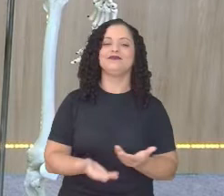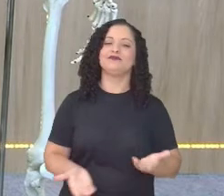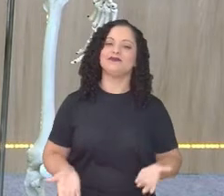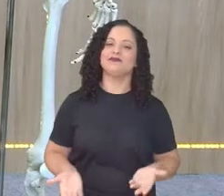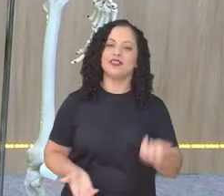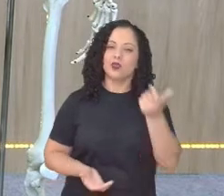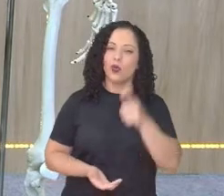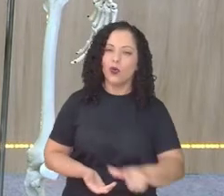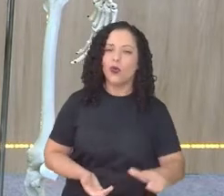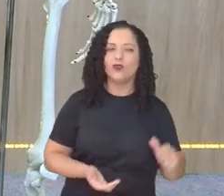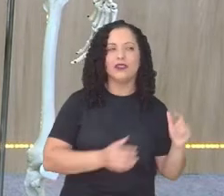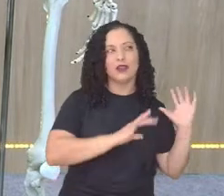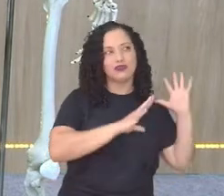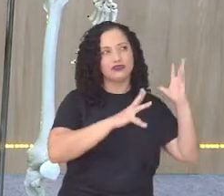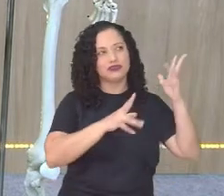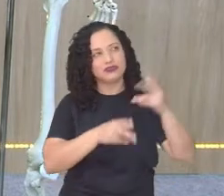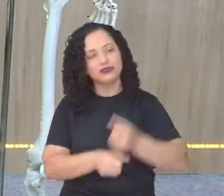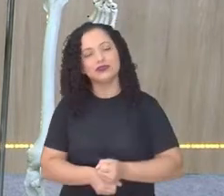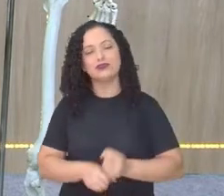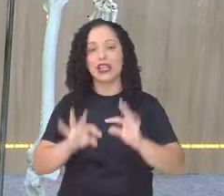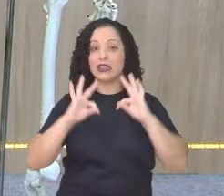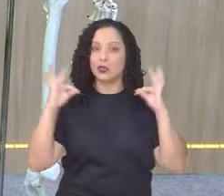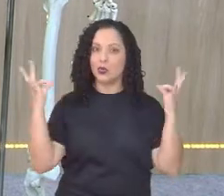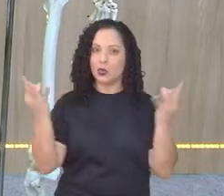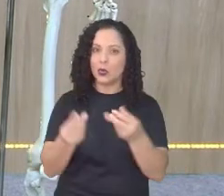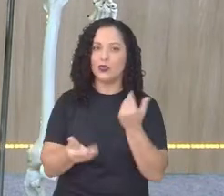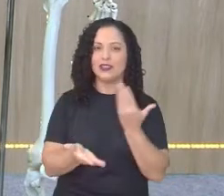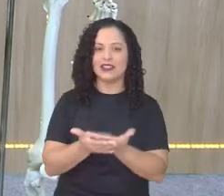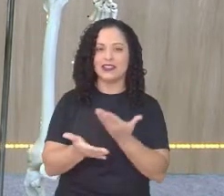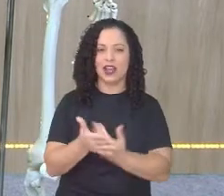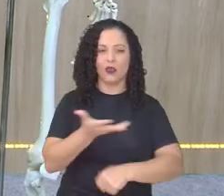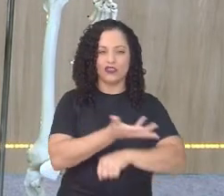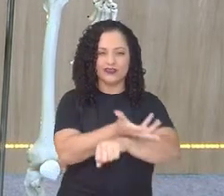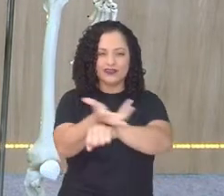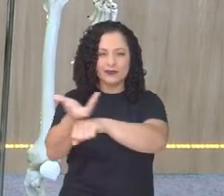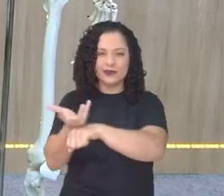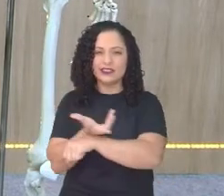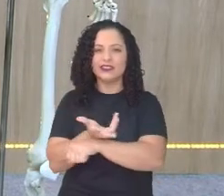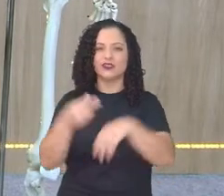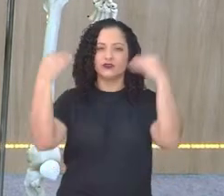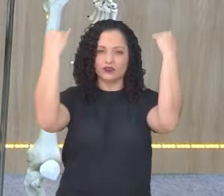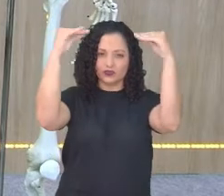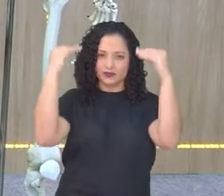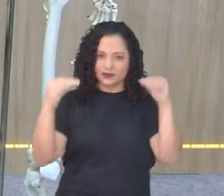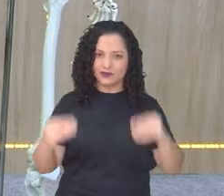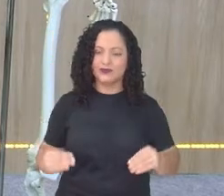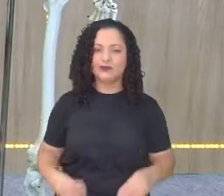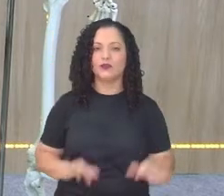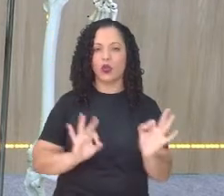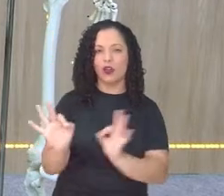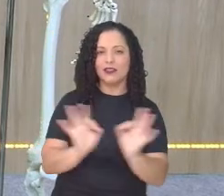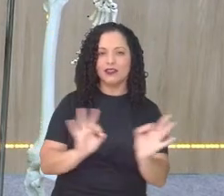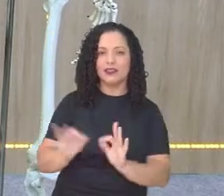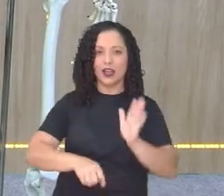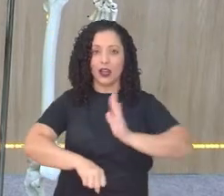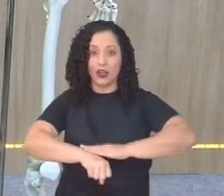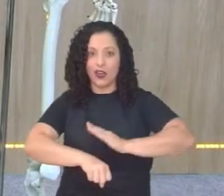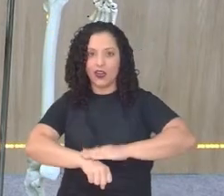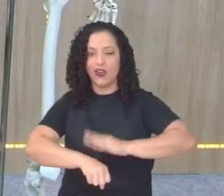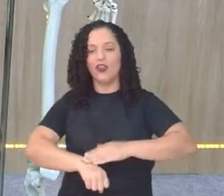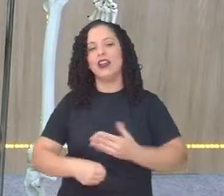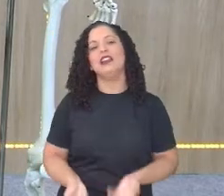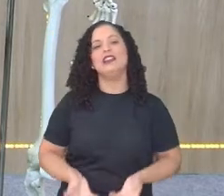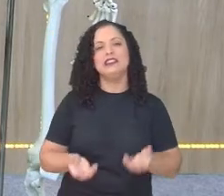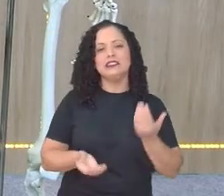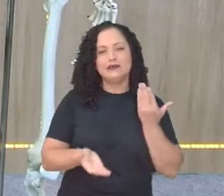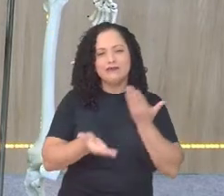que lá no YouTube estão todas as nossas aulas, de todas as matérias. Então, organiza um horário aí em casa e começa a rever